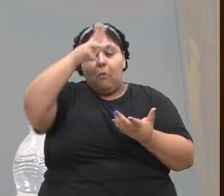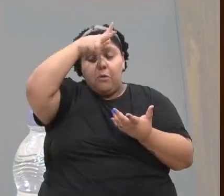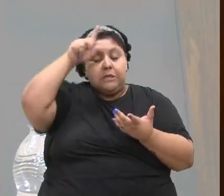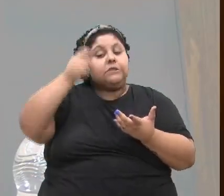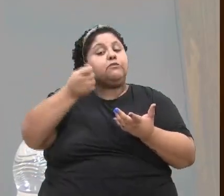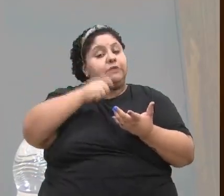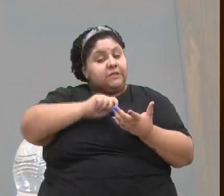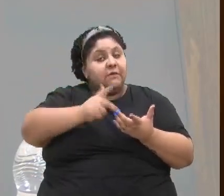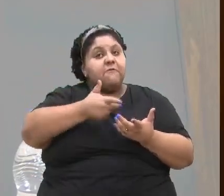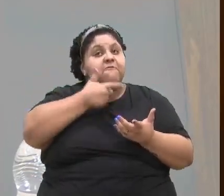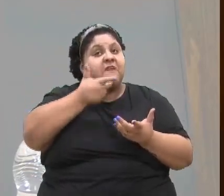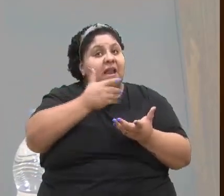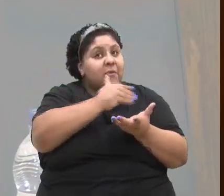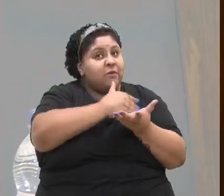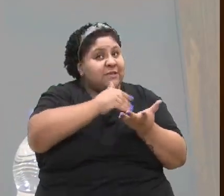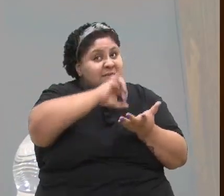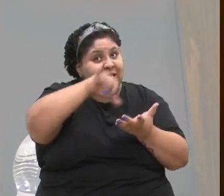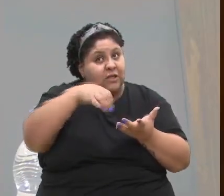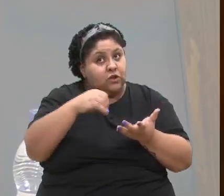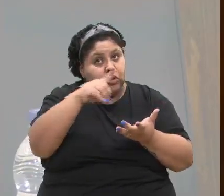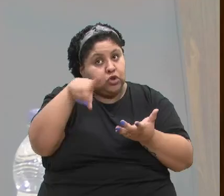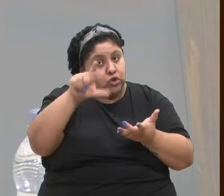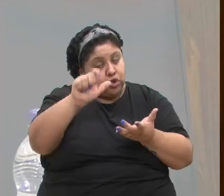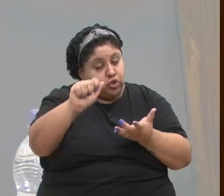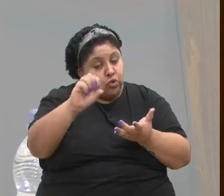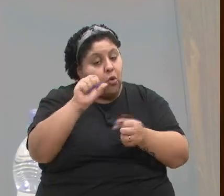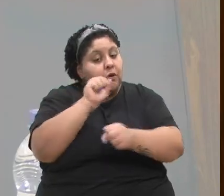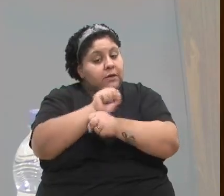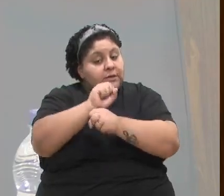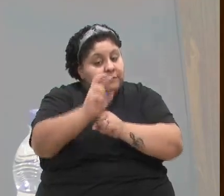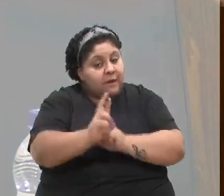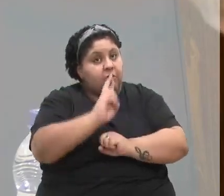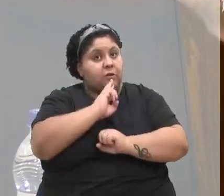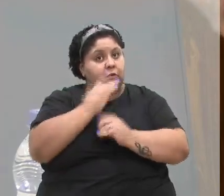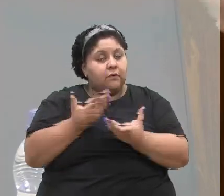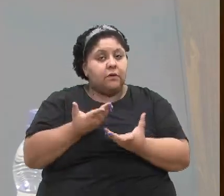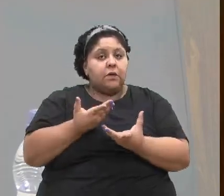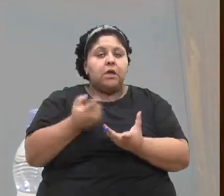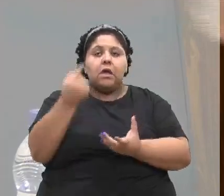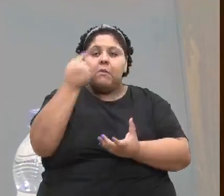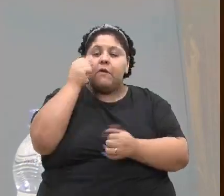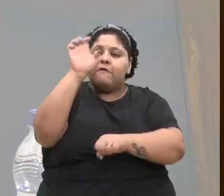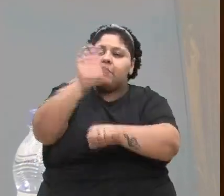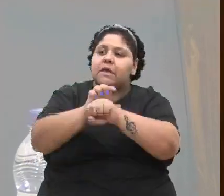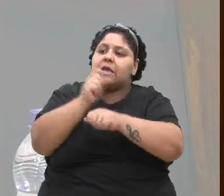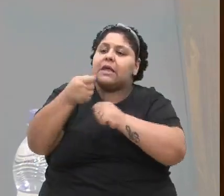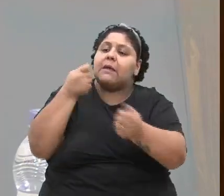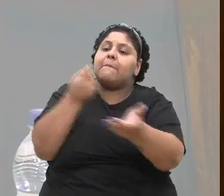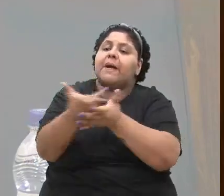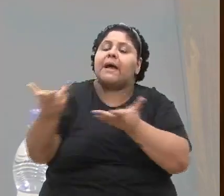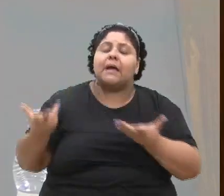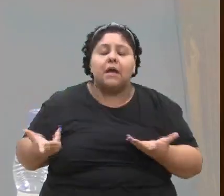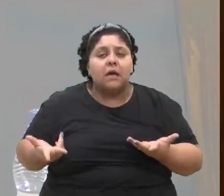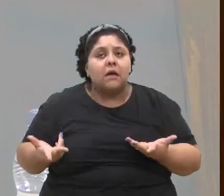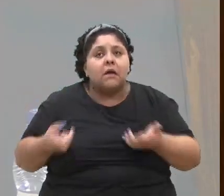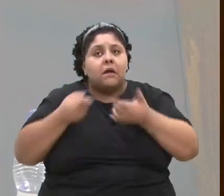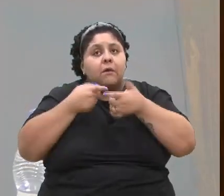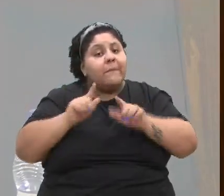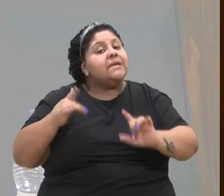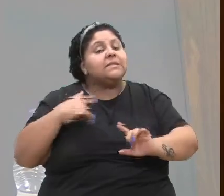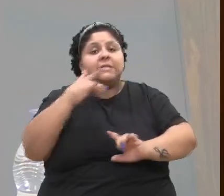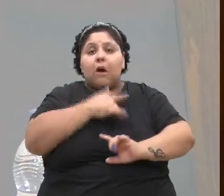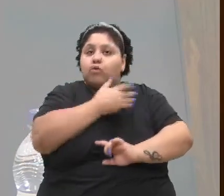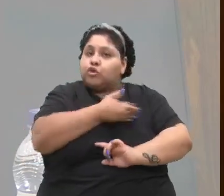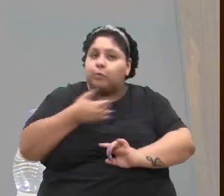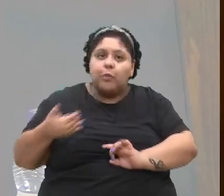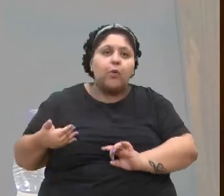com o secretário João Ex, estou aguardando o retorno dele sobre isso, para ver com o Estado quem paga, enfim, mas é uma questão de saúde